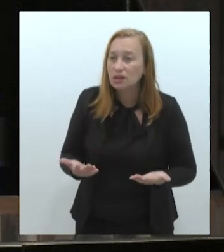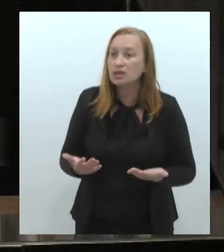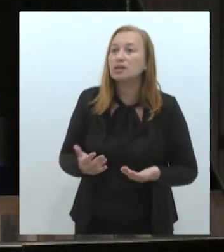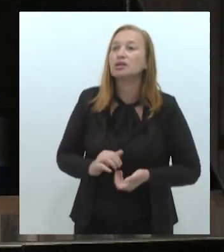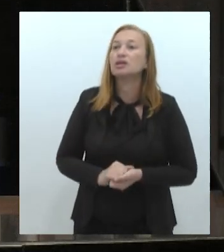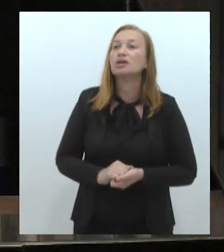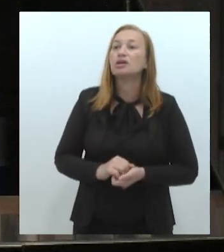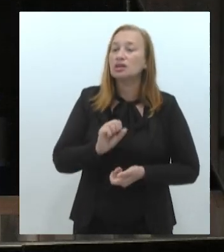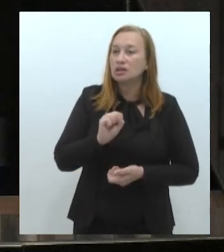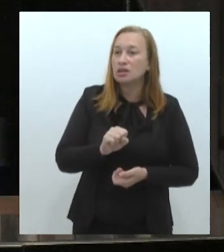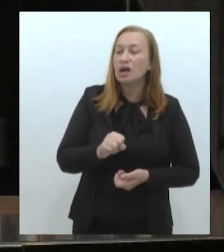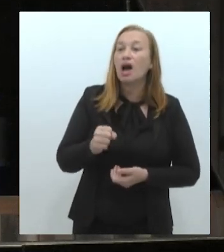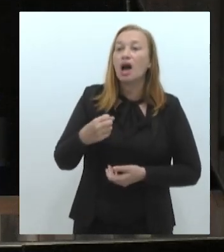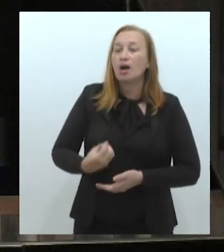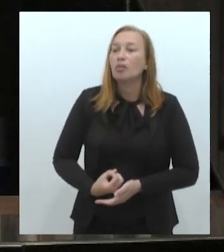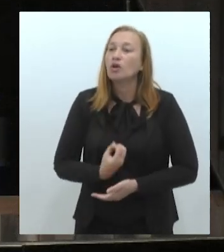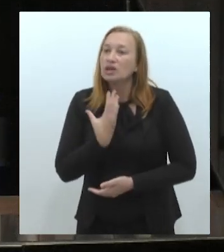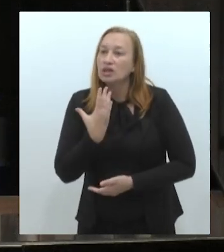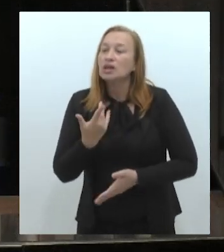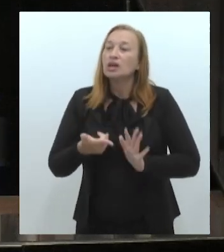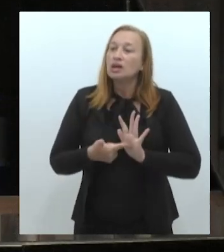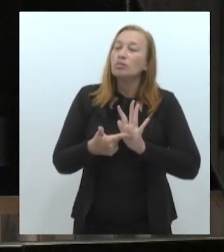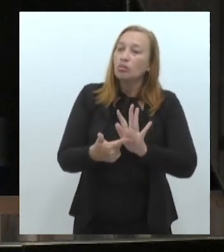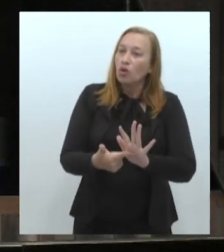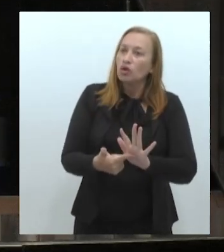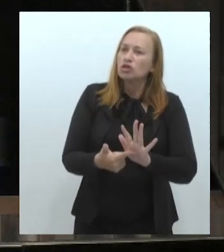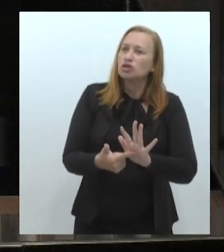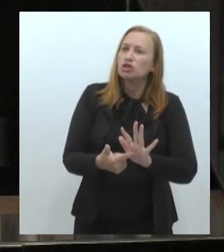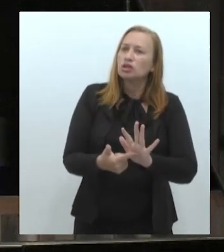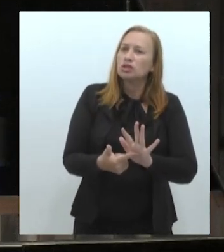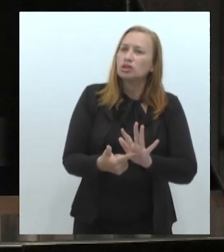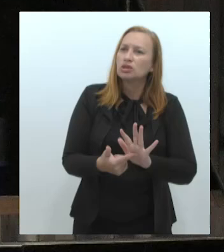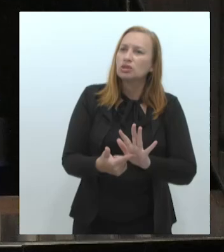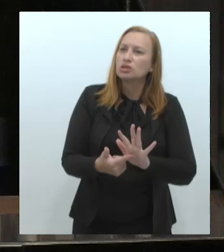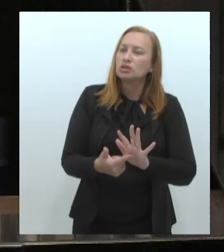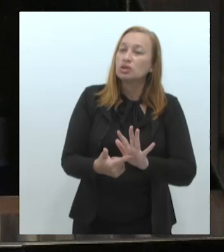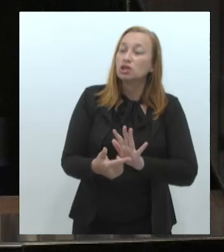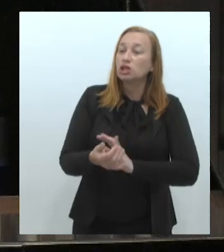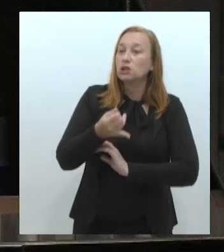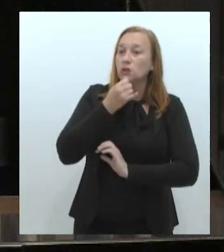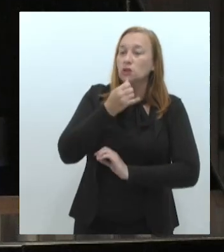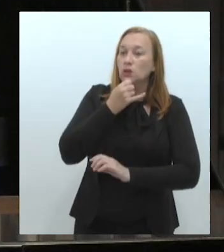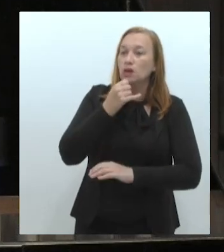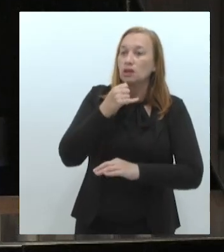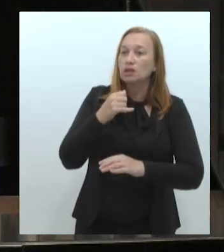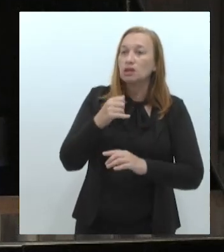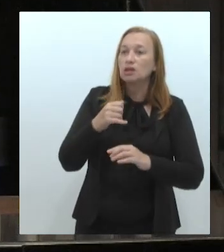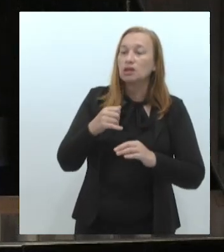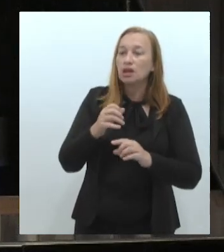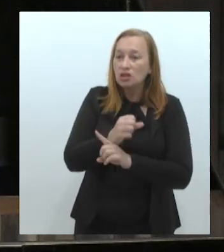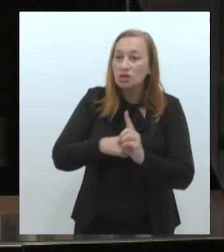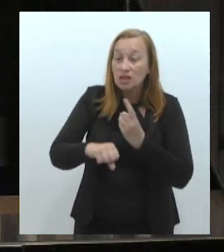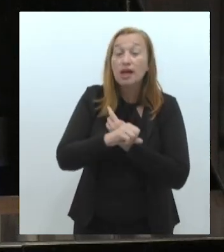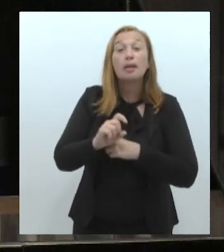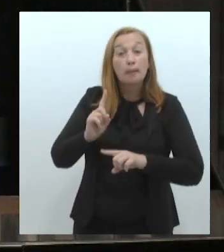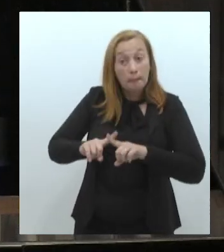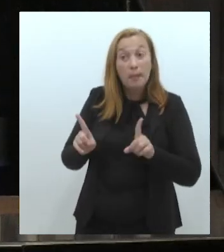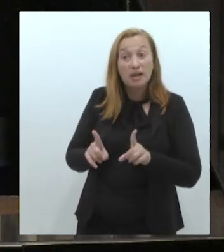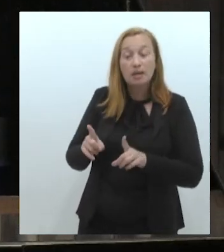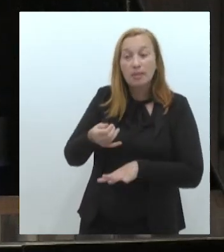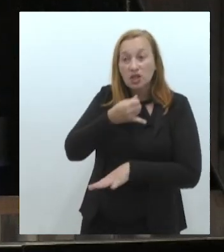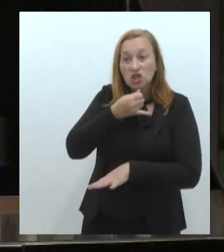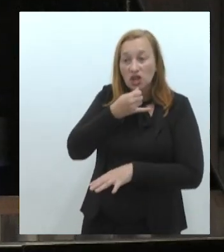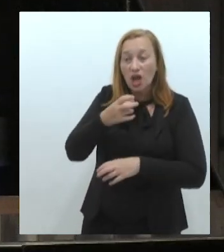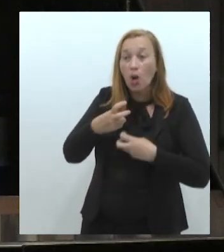vezes, sim, a poesia ela traz elementos que chocam a sociedade, mas é para chocar, porque é um grito de